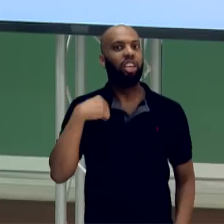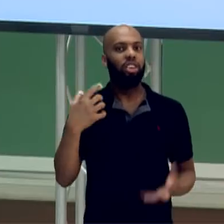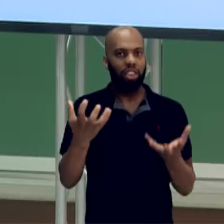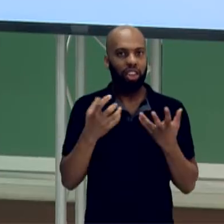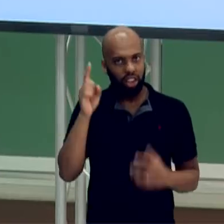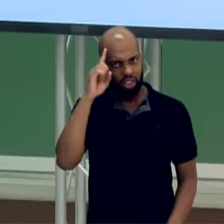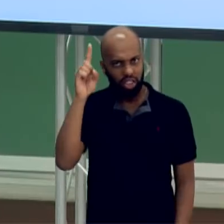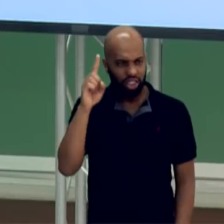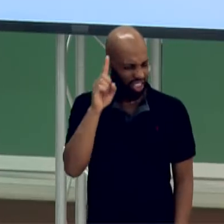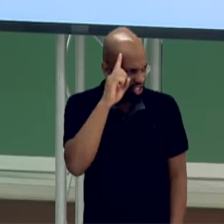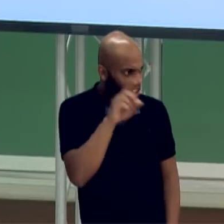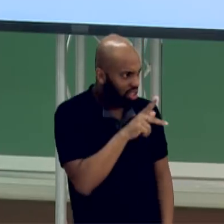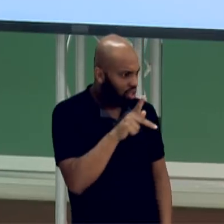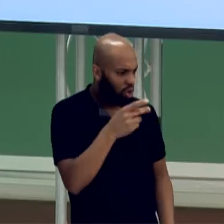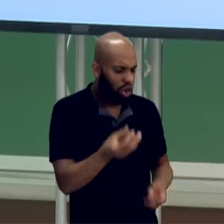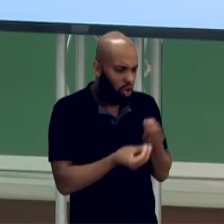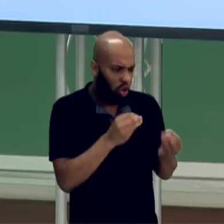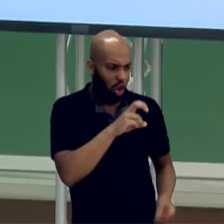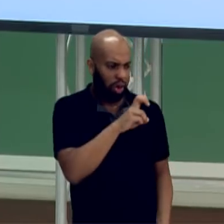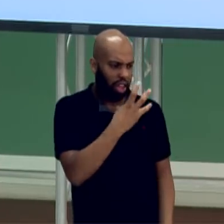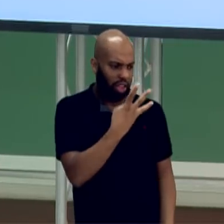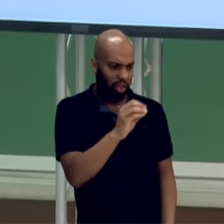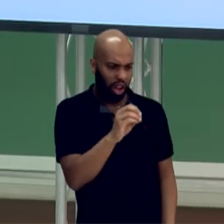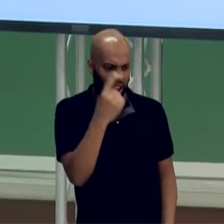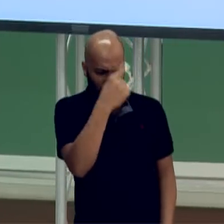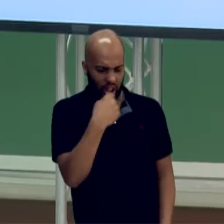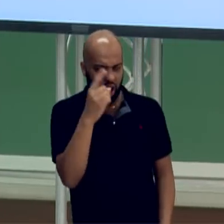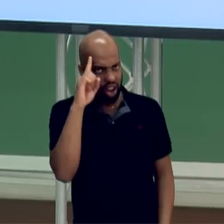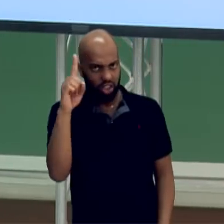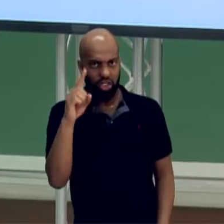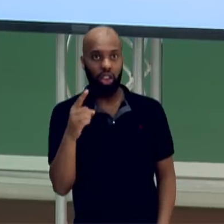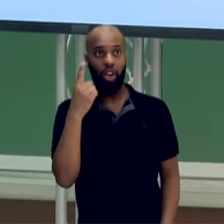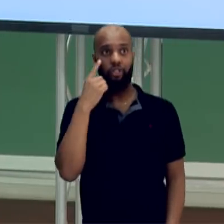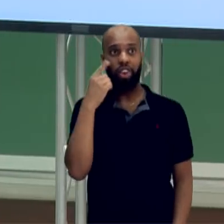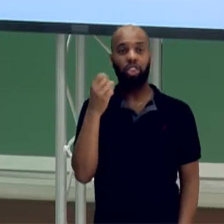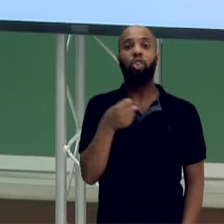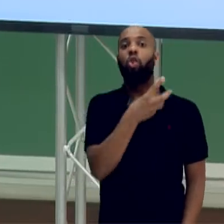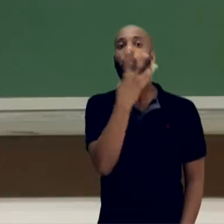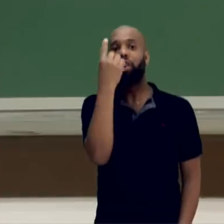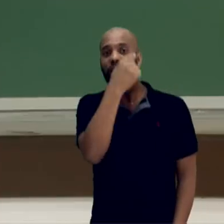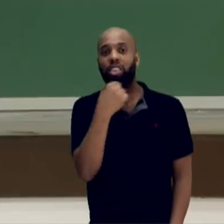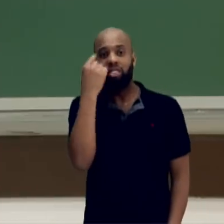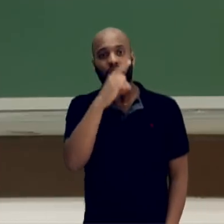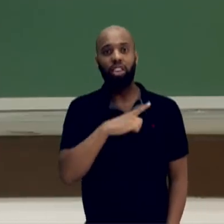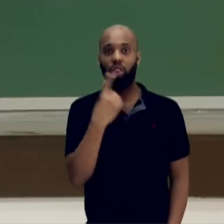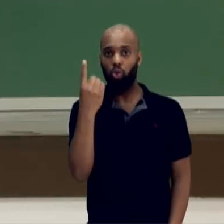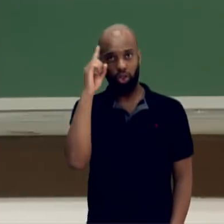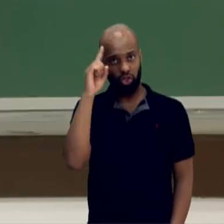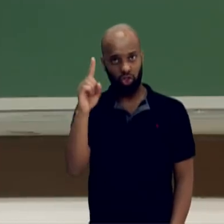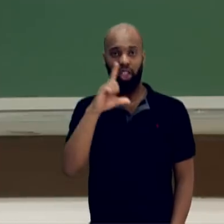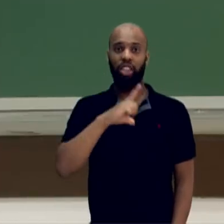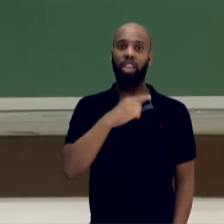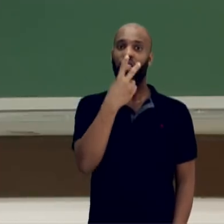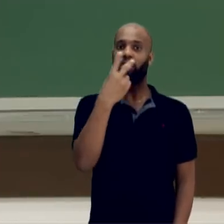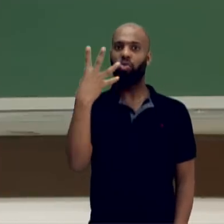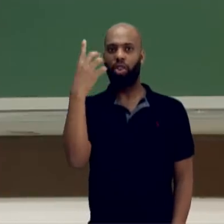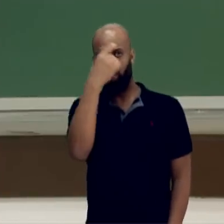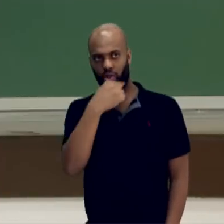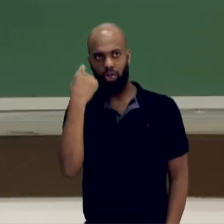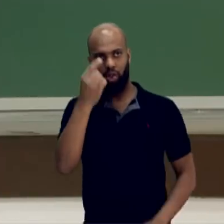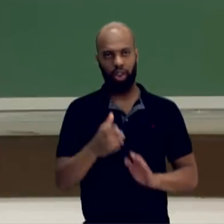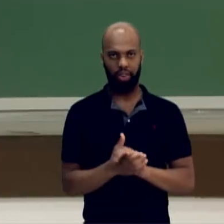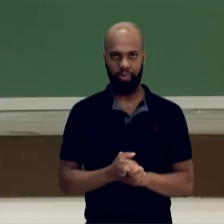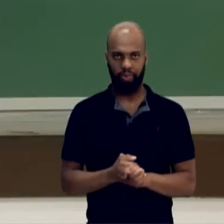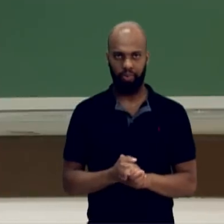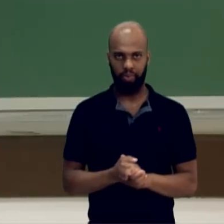Dias, prof? Quanto isso vai dar em dias? Quantas horas tem em dia? Tem 24 horas.